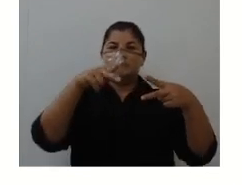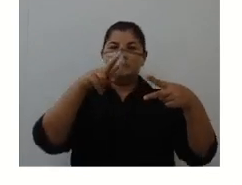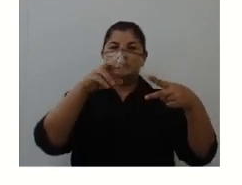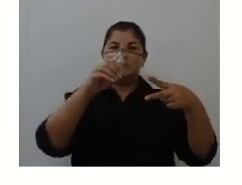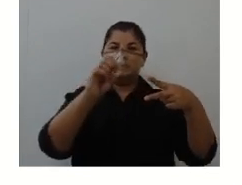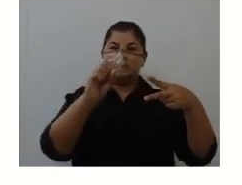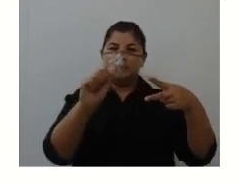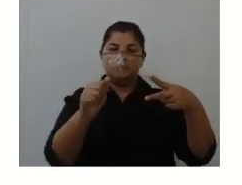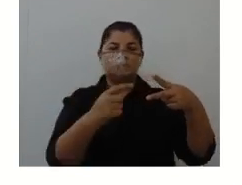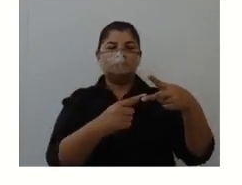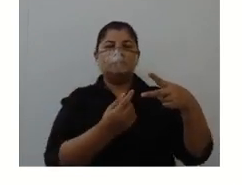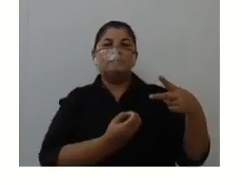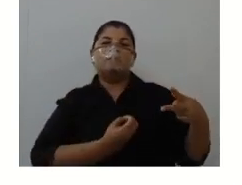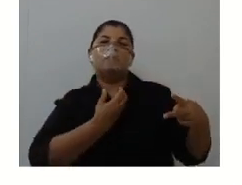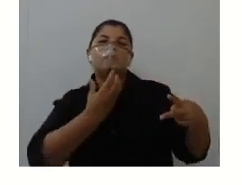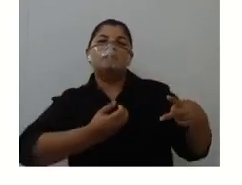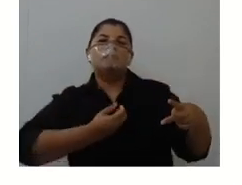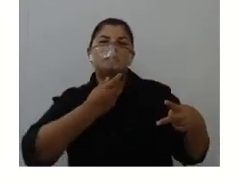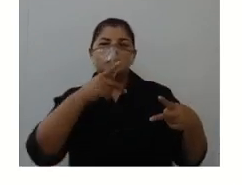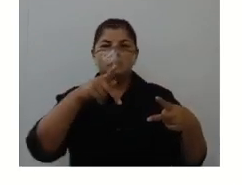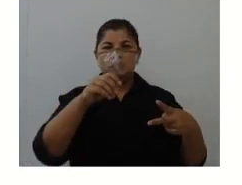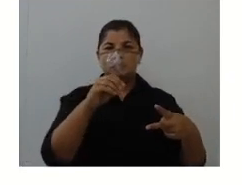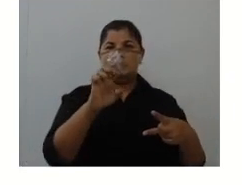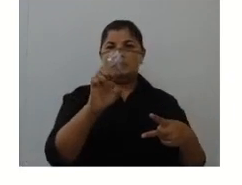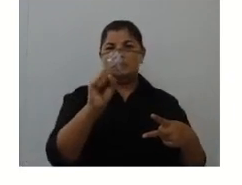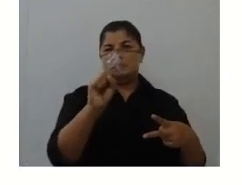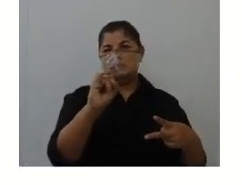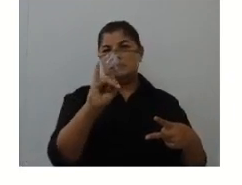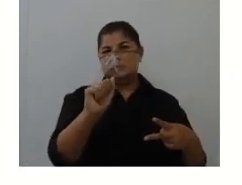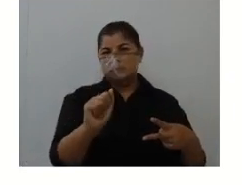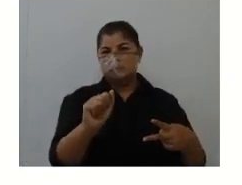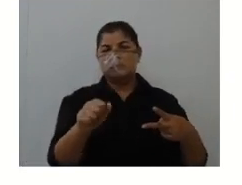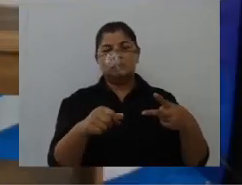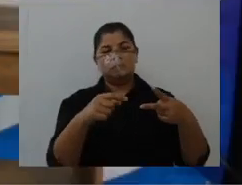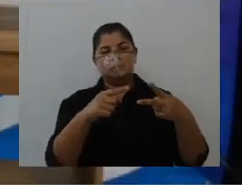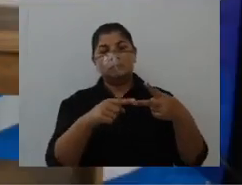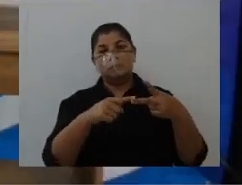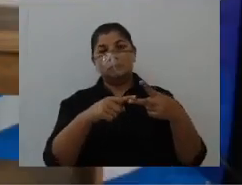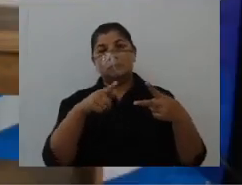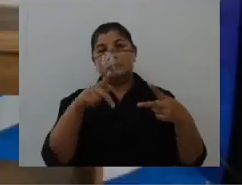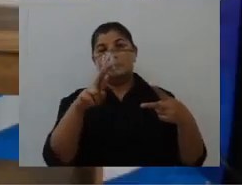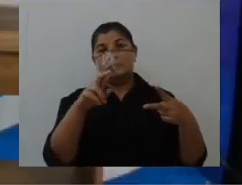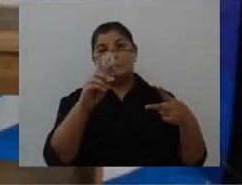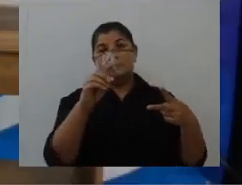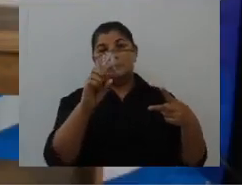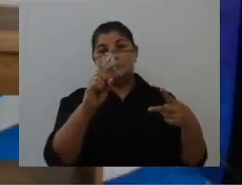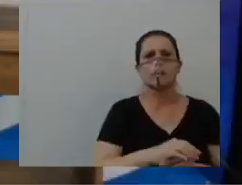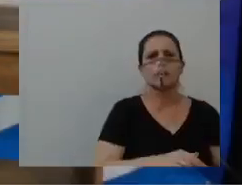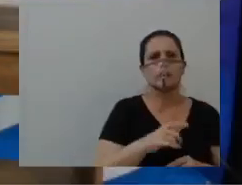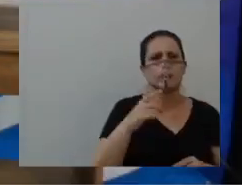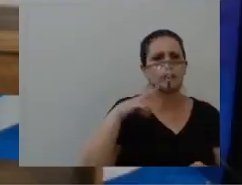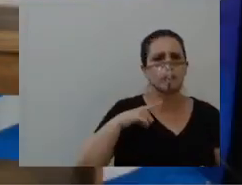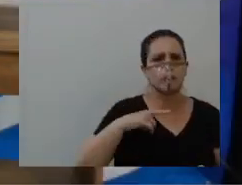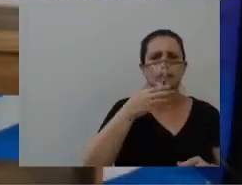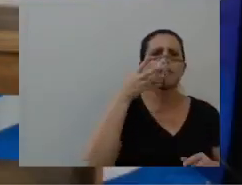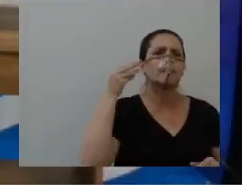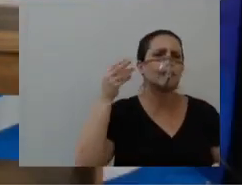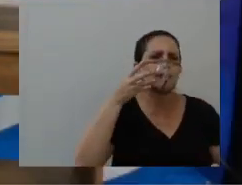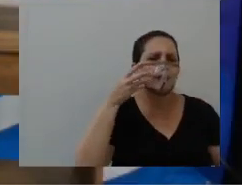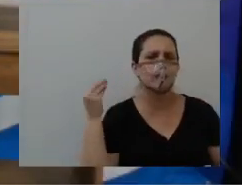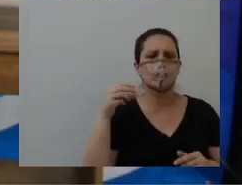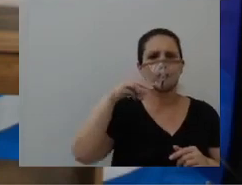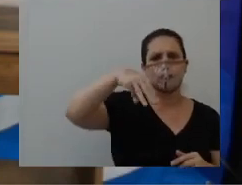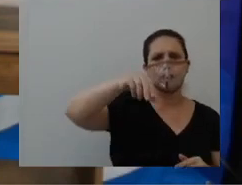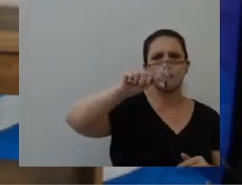chamada de verso. E aí tem uma discussão que não vem ao caso agora, mas também existe a prosa poética, né? Você parece do